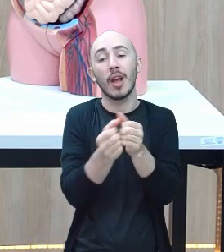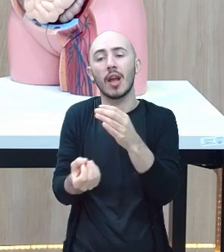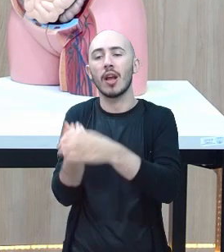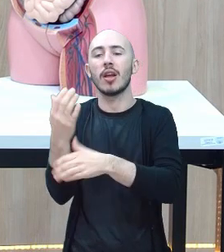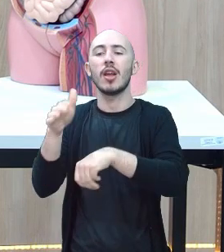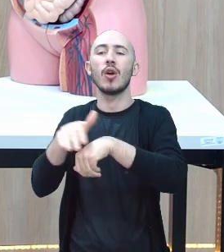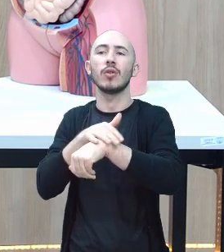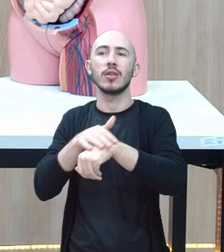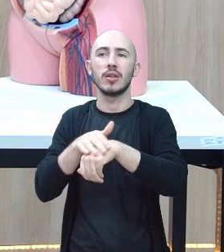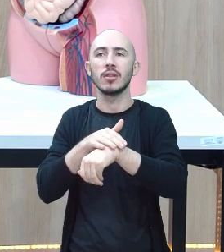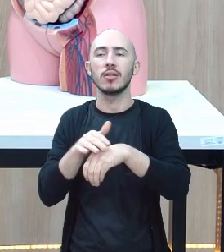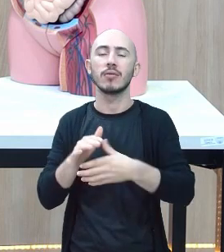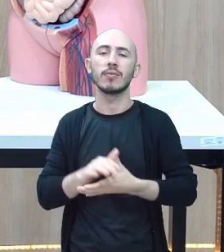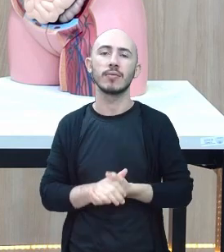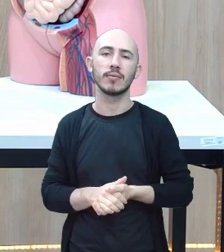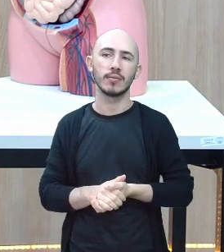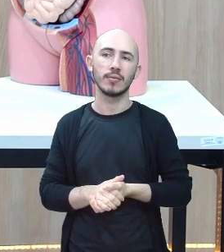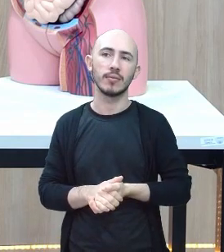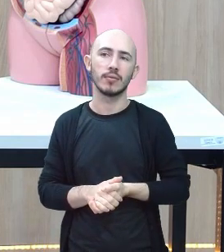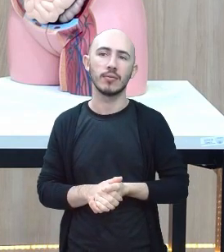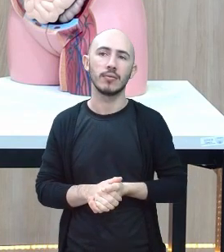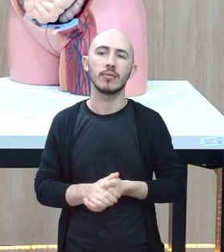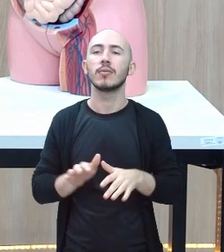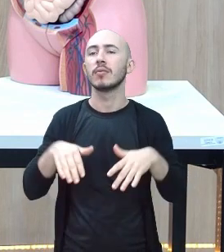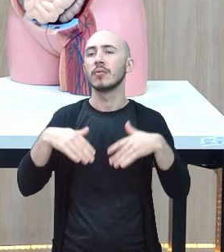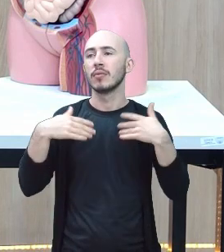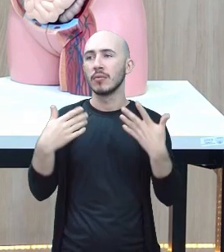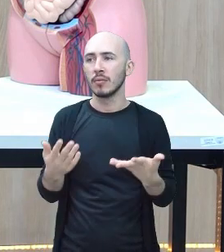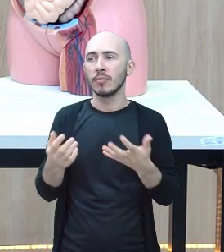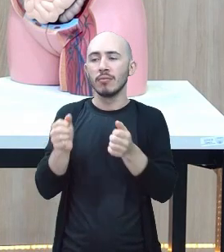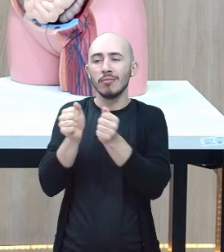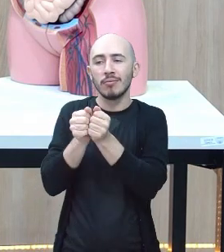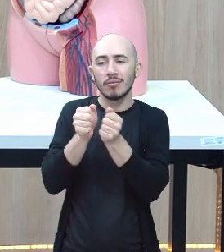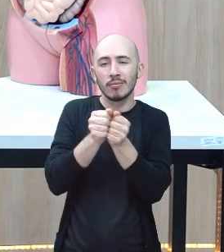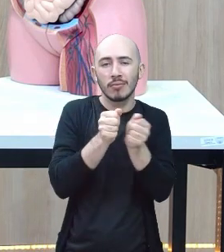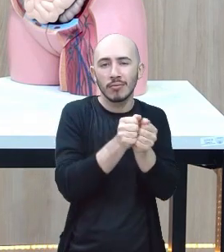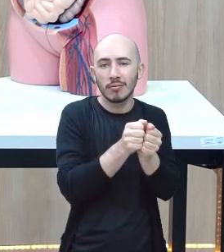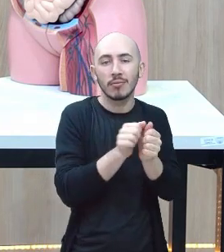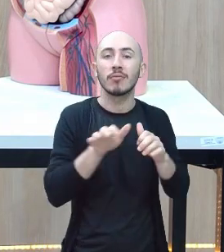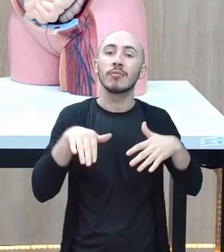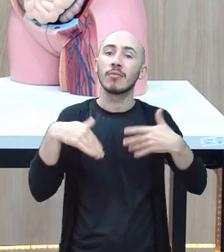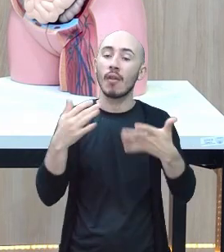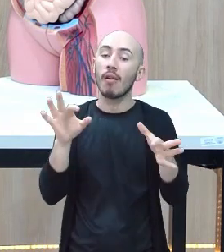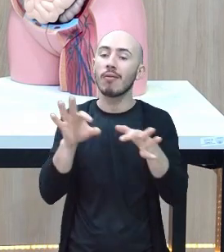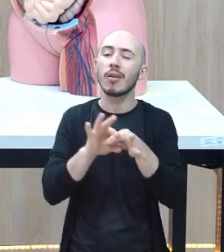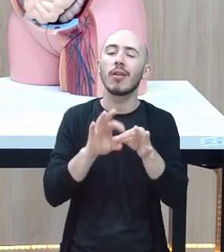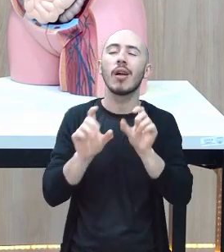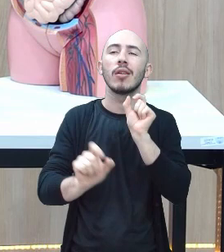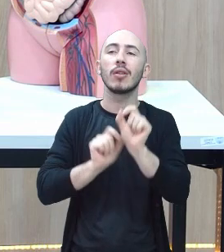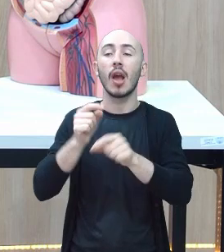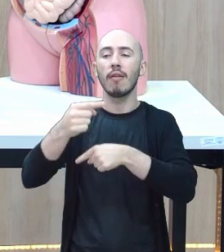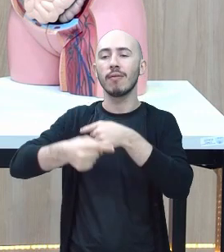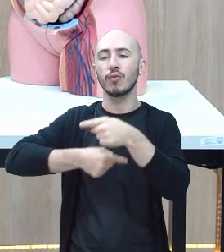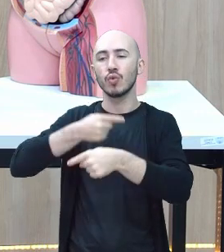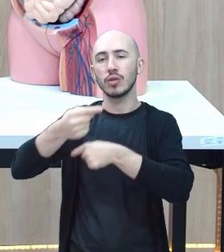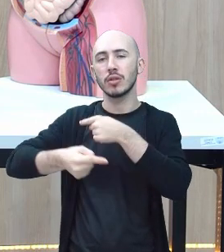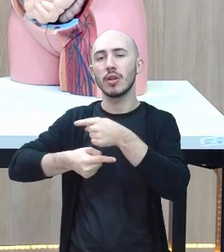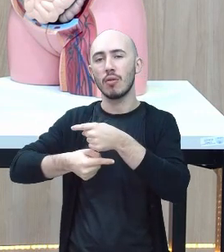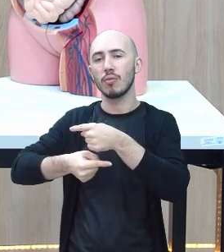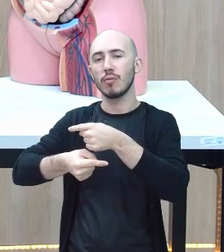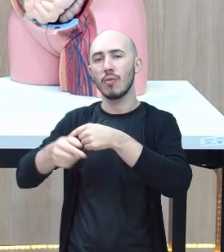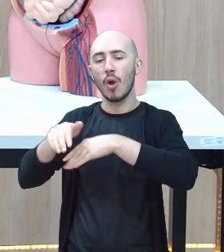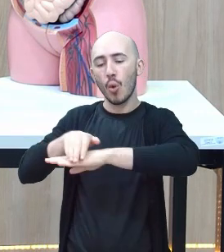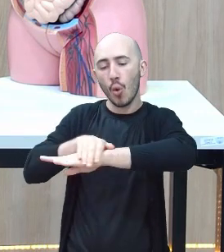tecido epitelial. E essas células justapostas, elas estão ligadas à função de revestimento